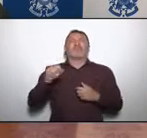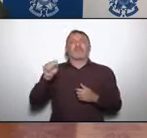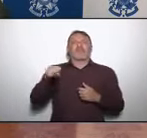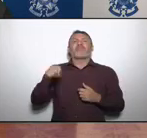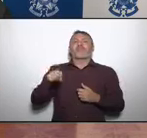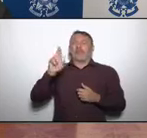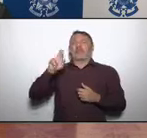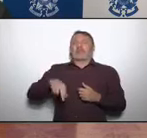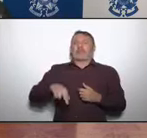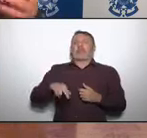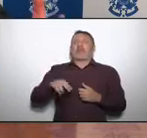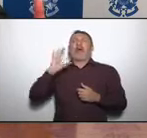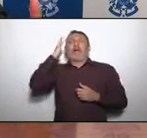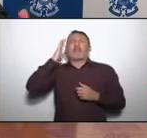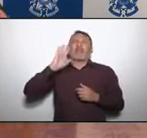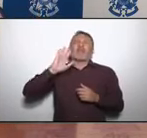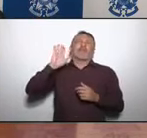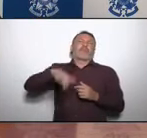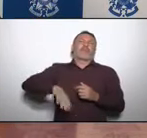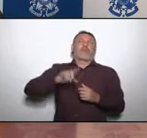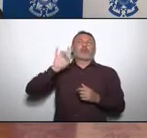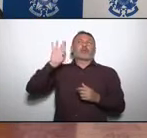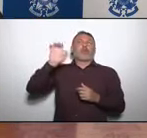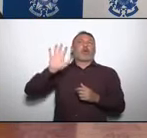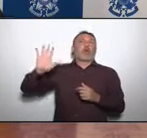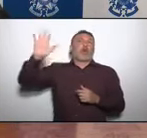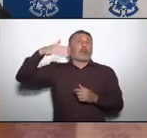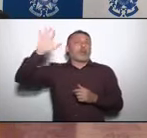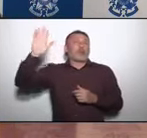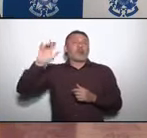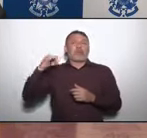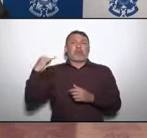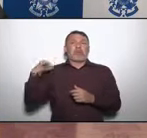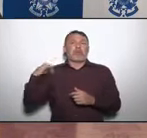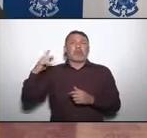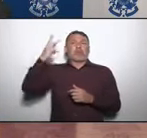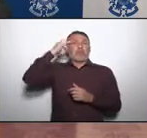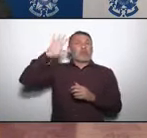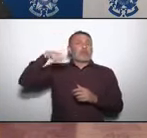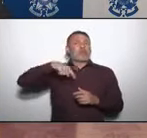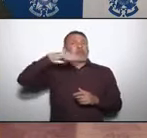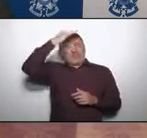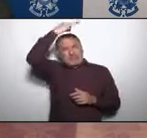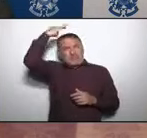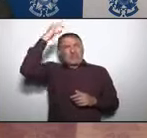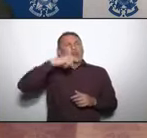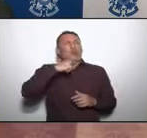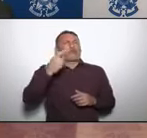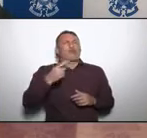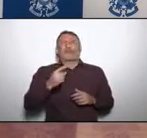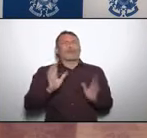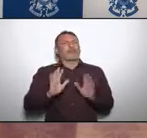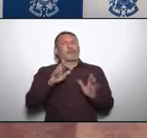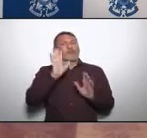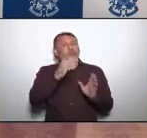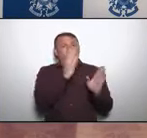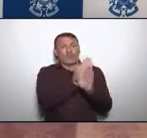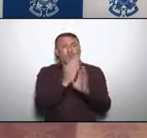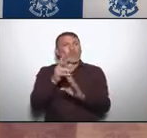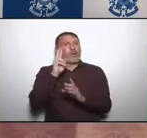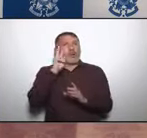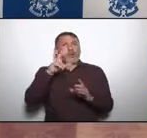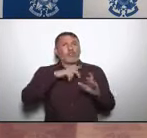isso acontece na Europa, acontece em São Paulo, no Rio, mas aqui não, os dados nossos aqui já mostram isso. Nós estamos com a